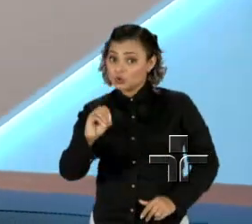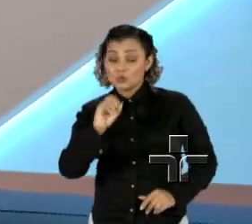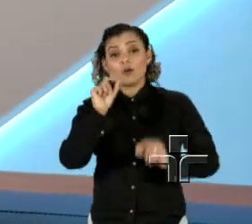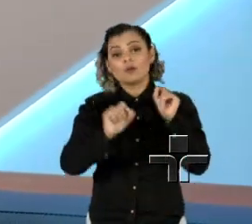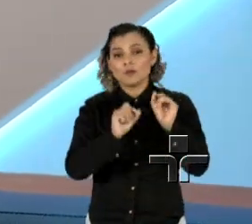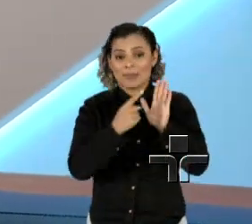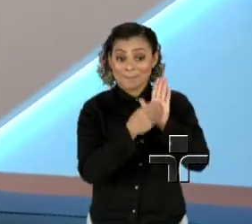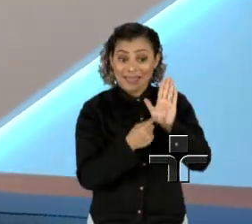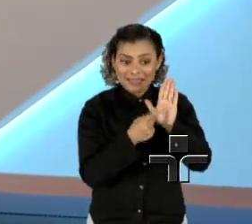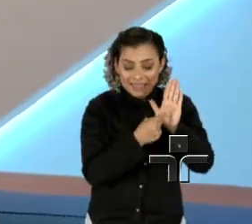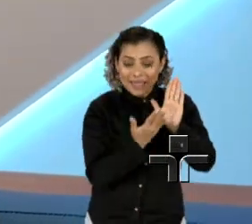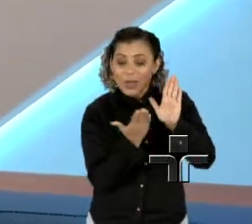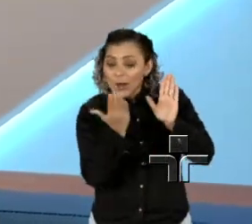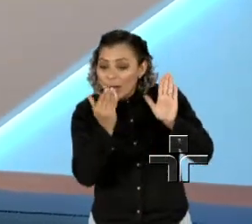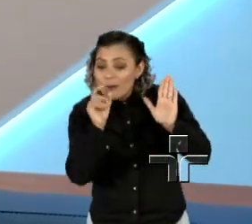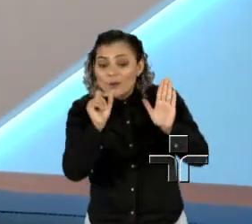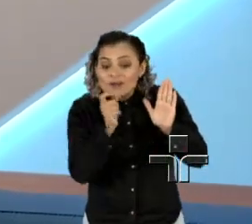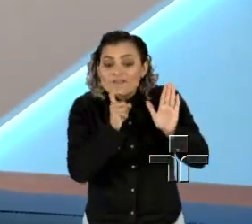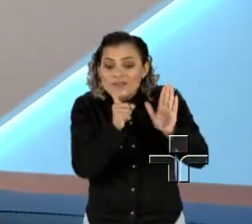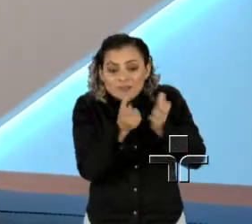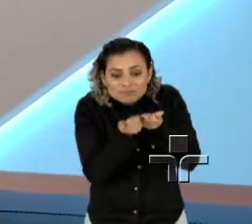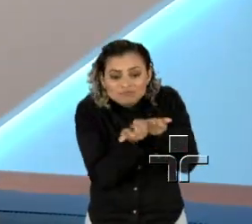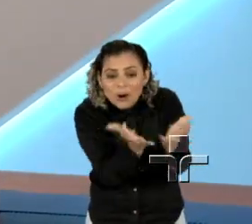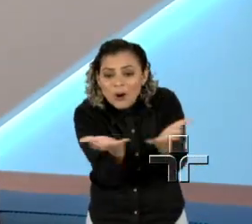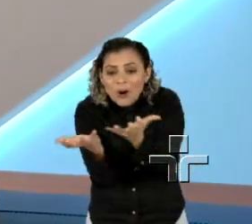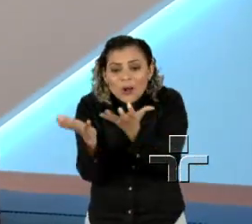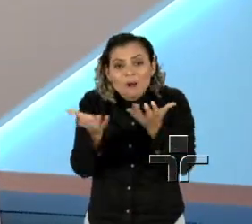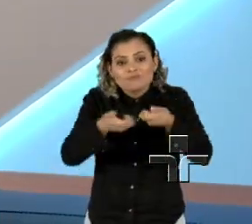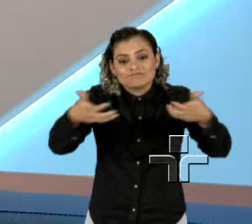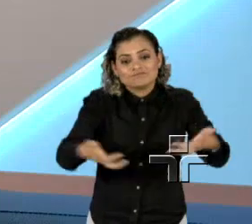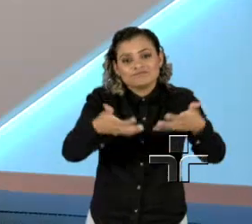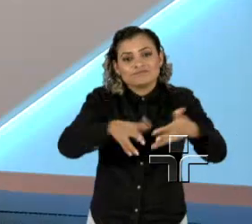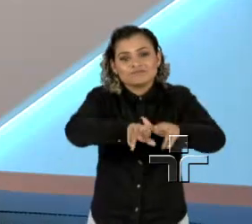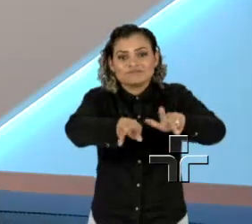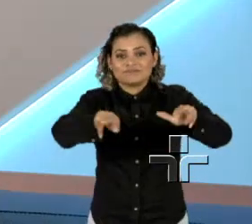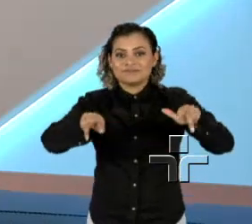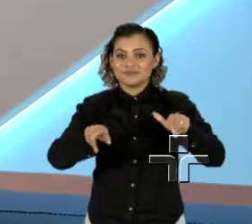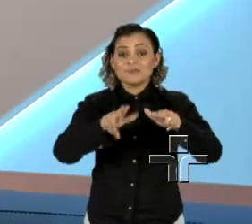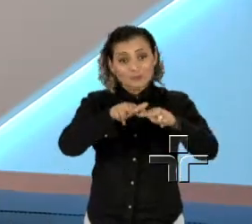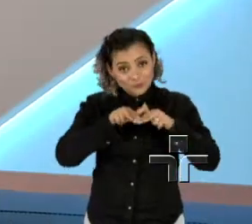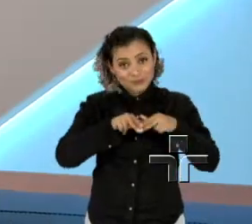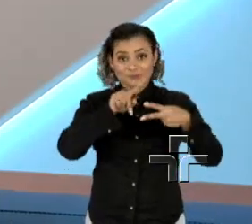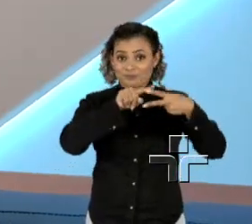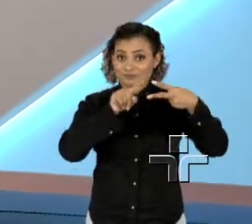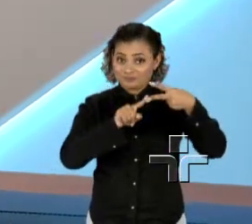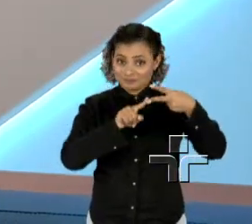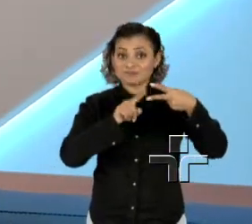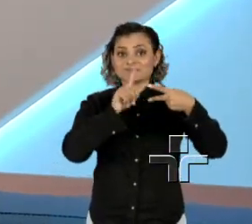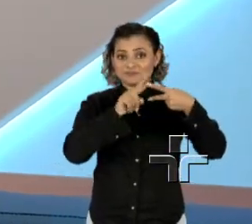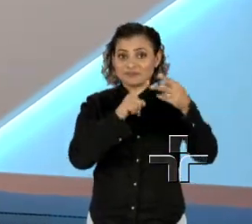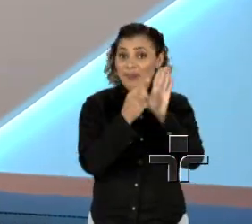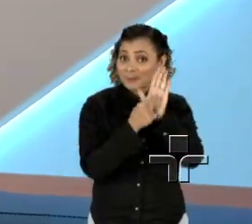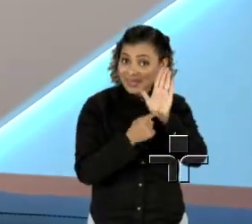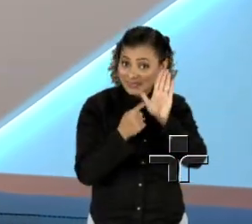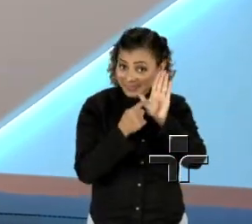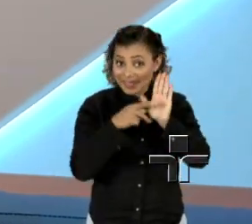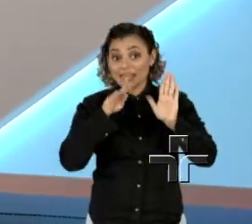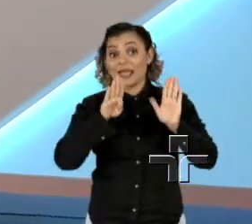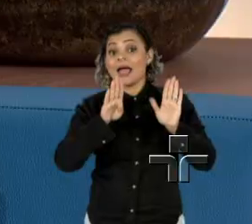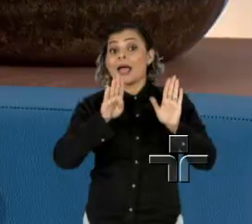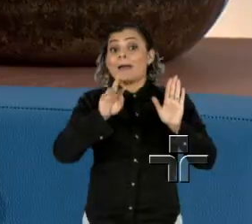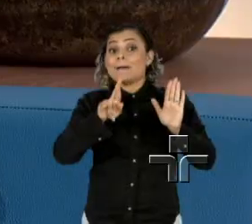da bactéria, do lactobacilo, e os probióticos, os próprios seres vivos microscópicos. E